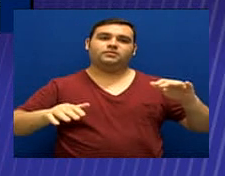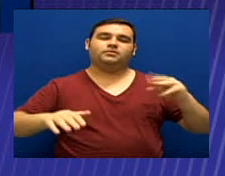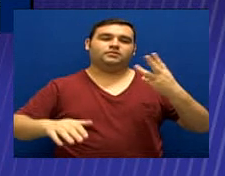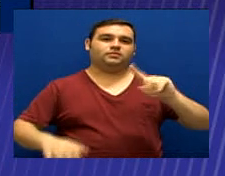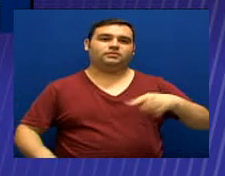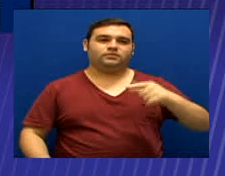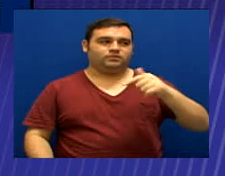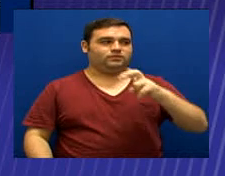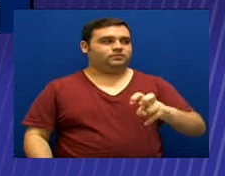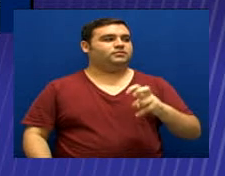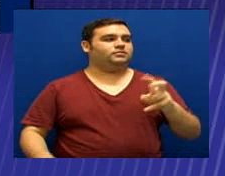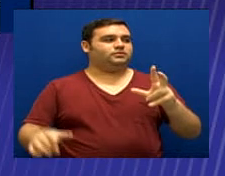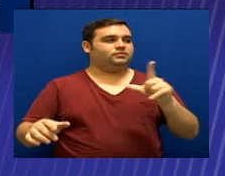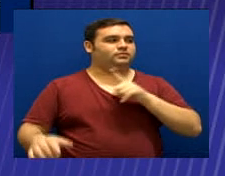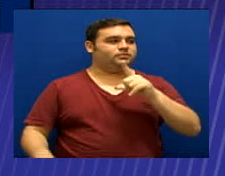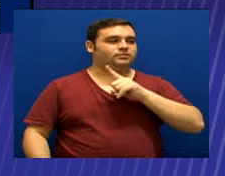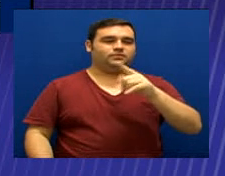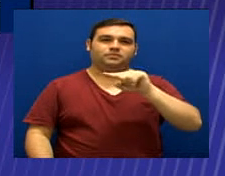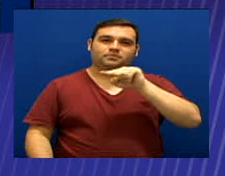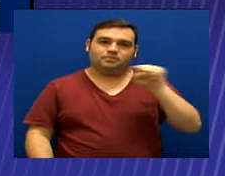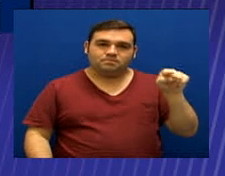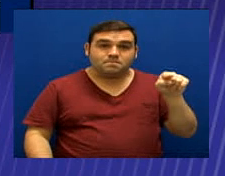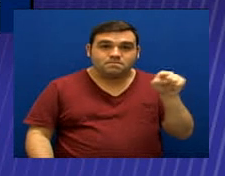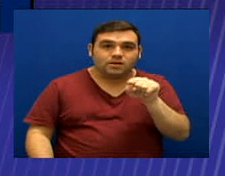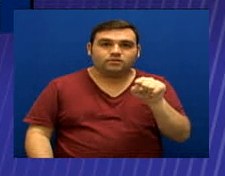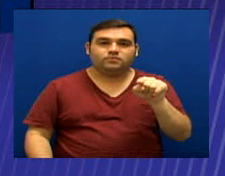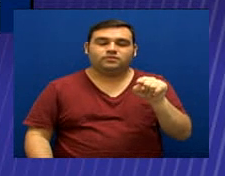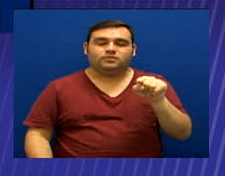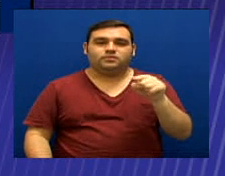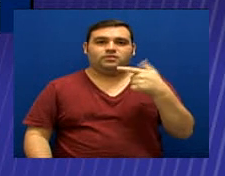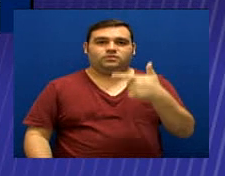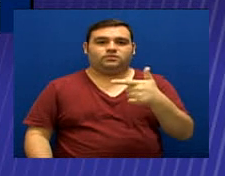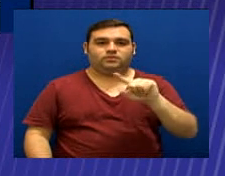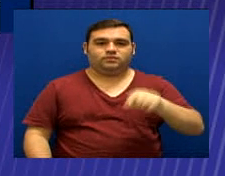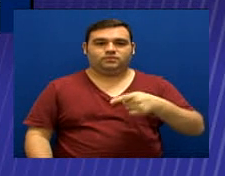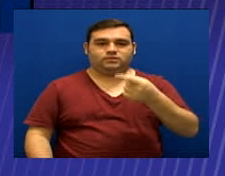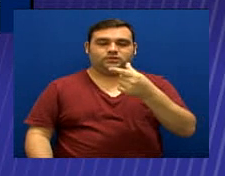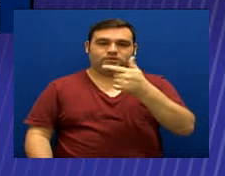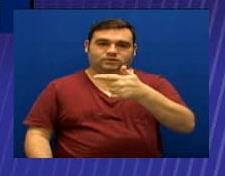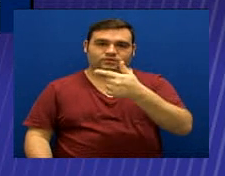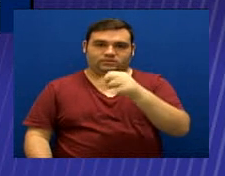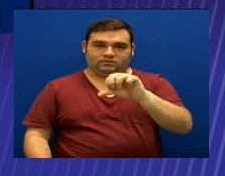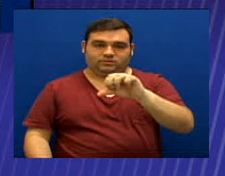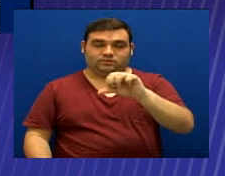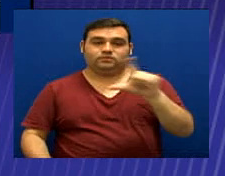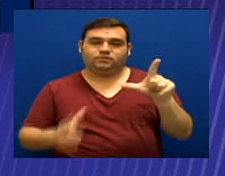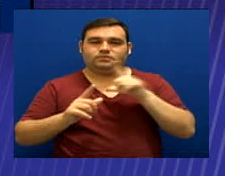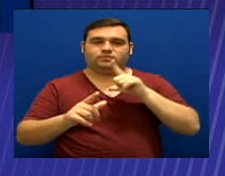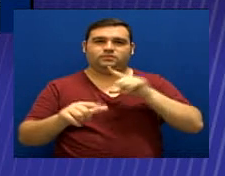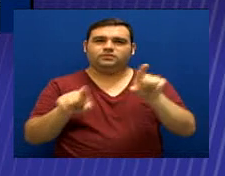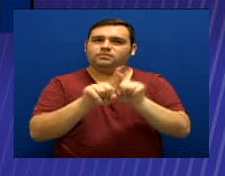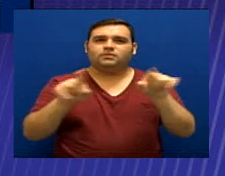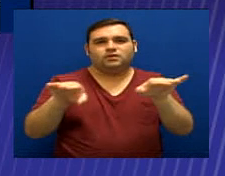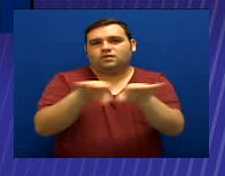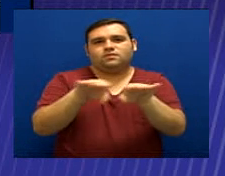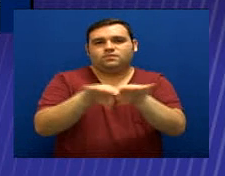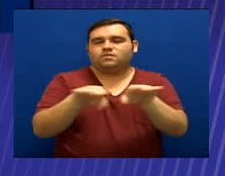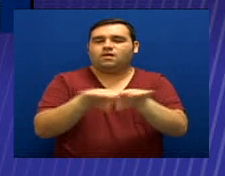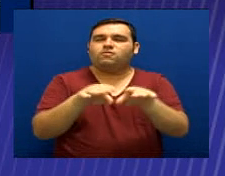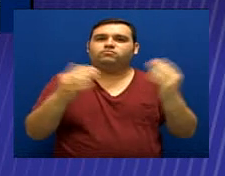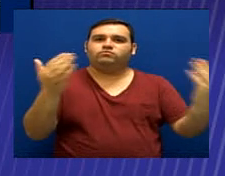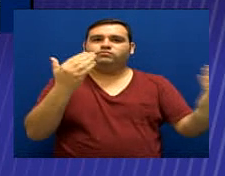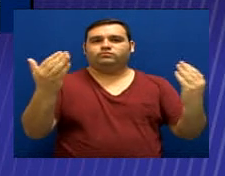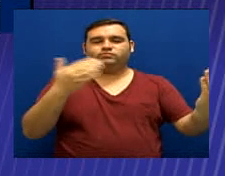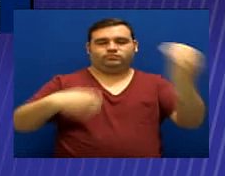75 a variação real de - 2,79 acompanham também a mesma proporção em